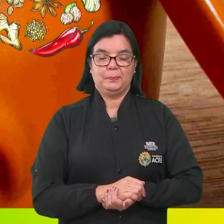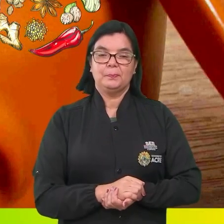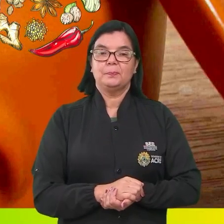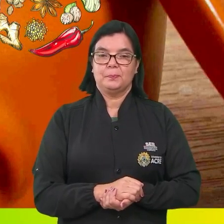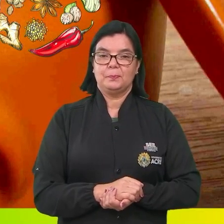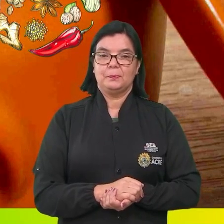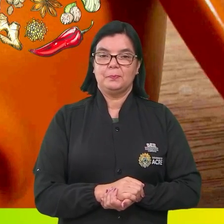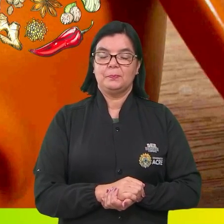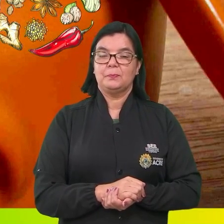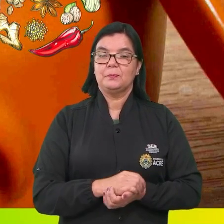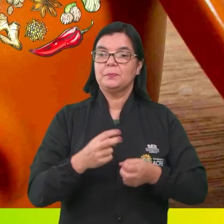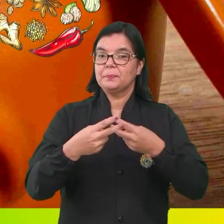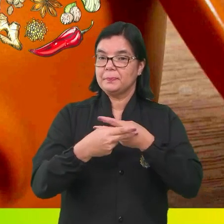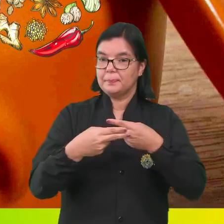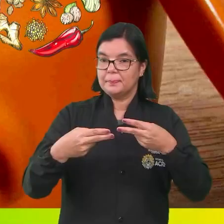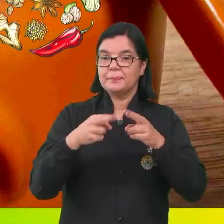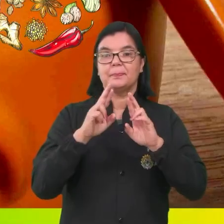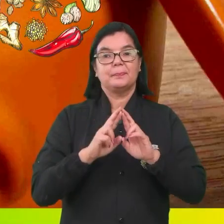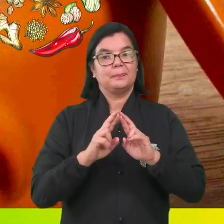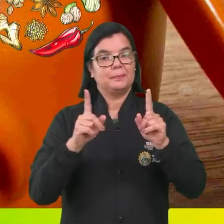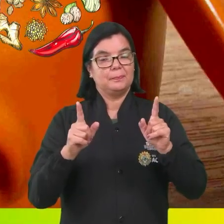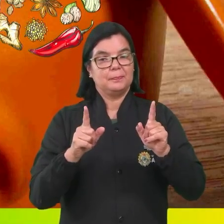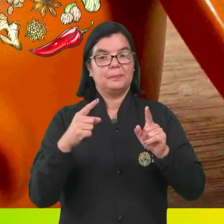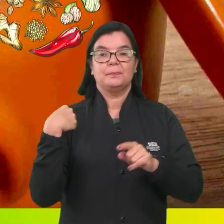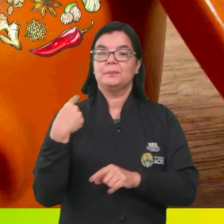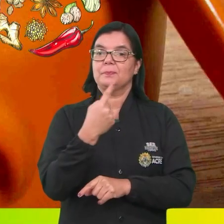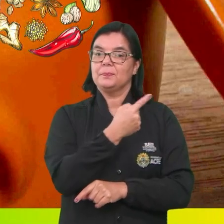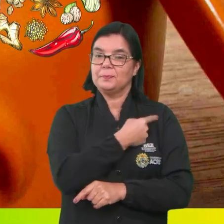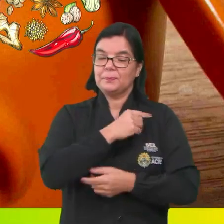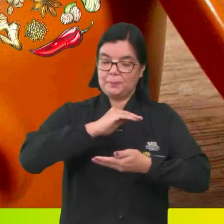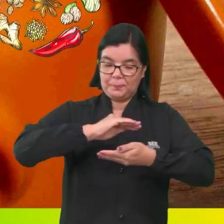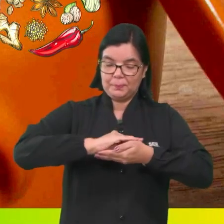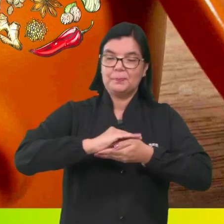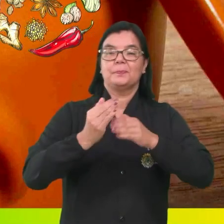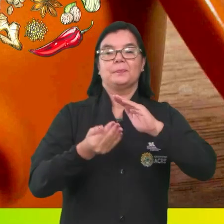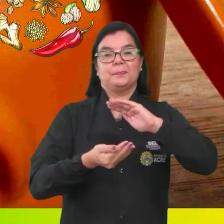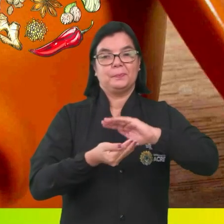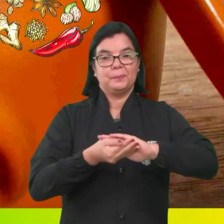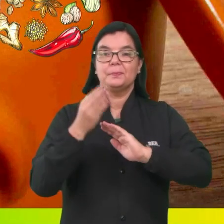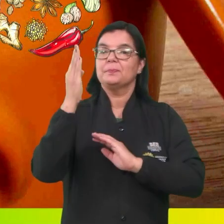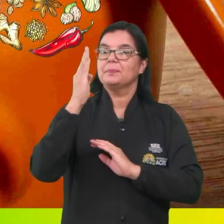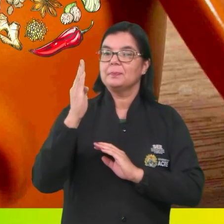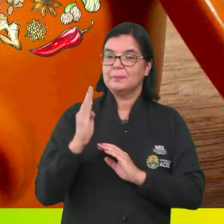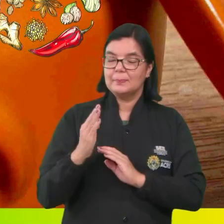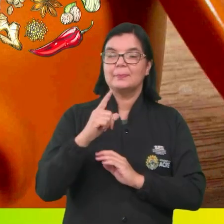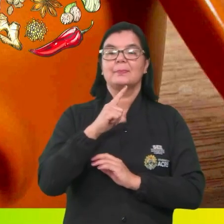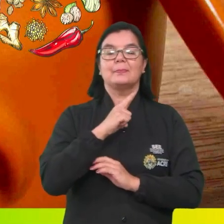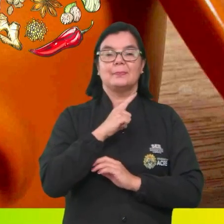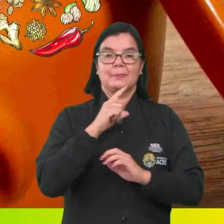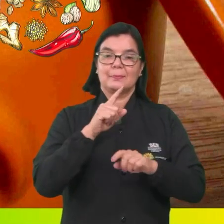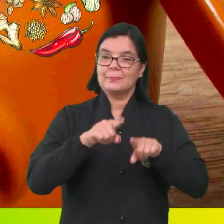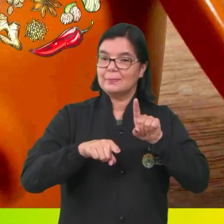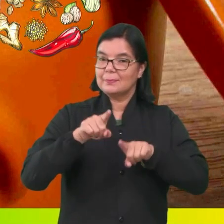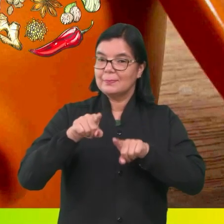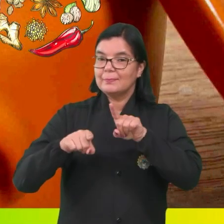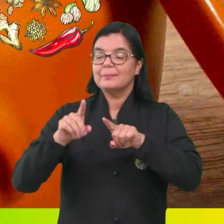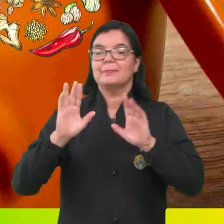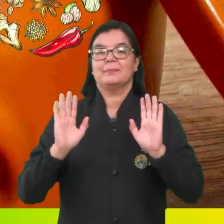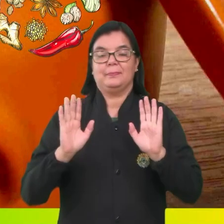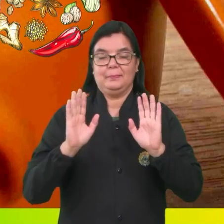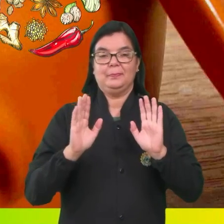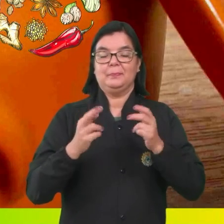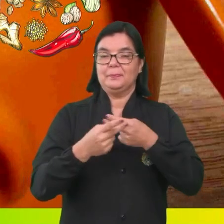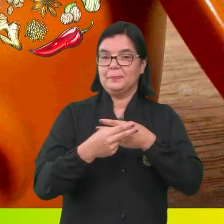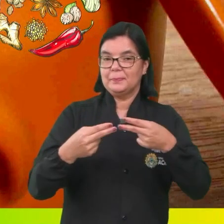de ingredientes, diferente do nosso cuscuz aqui. A gente sabe que no Brasil tem também uma variedade